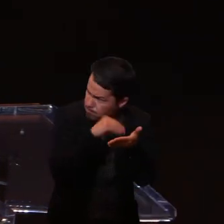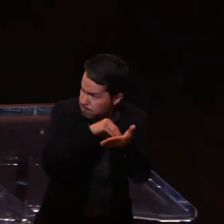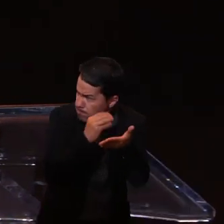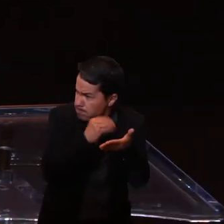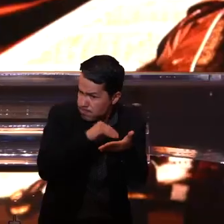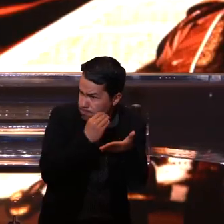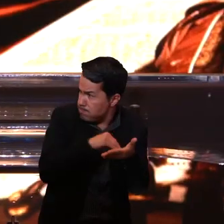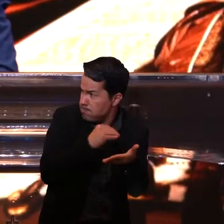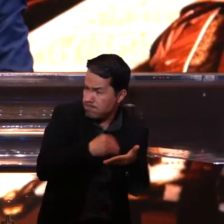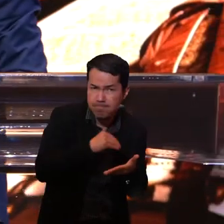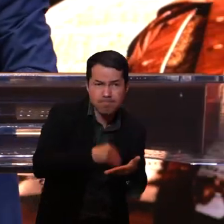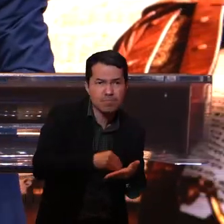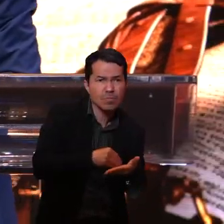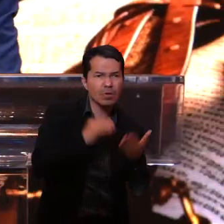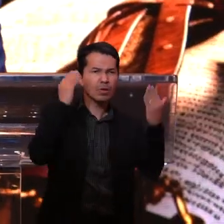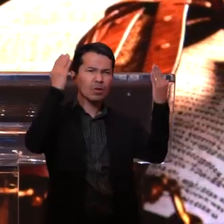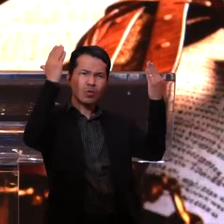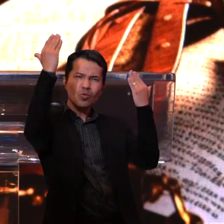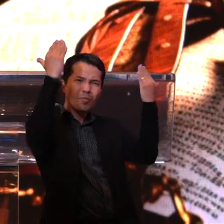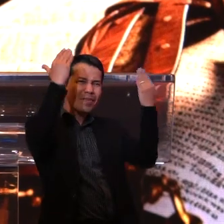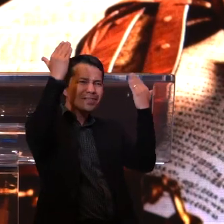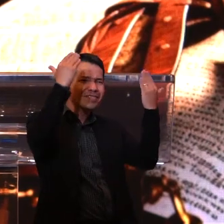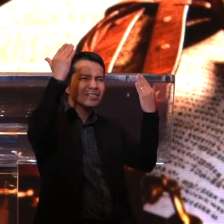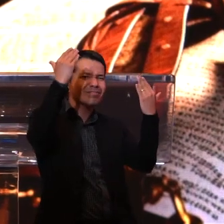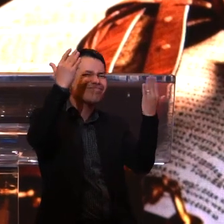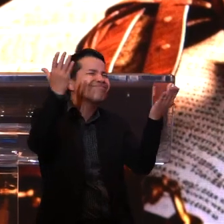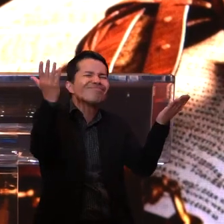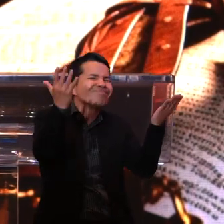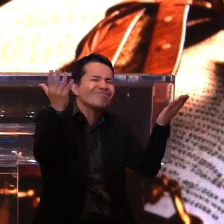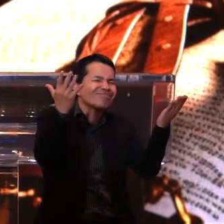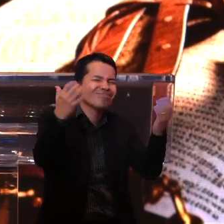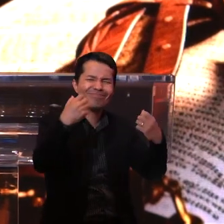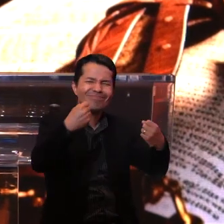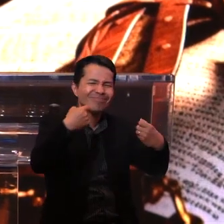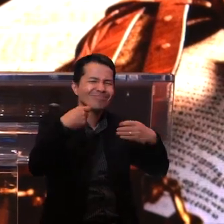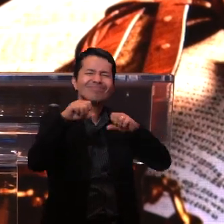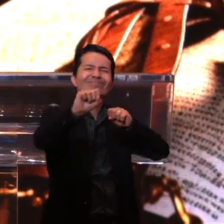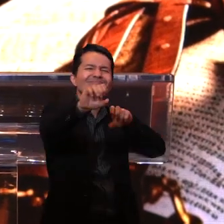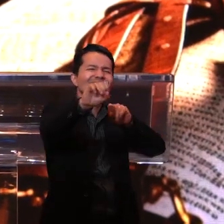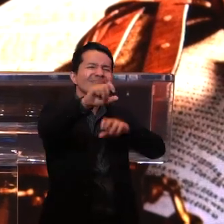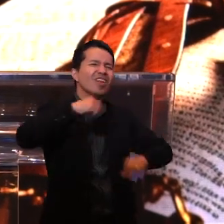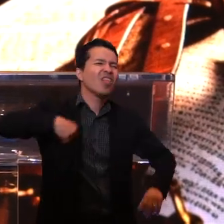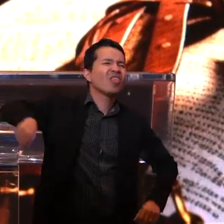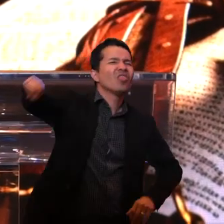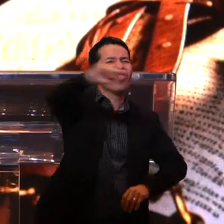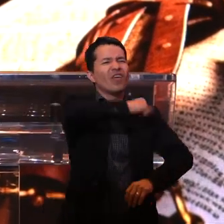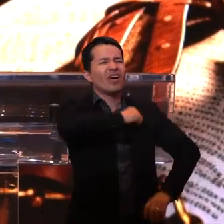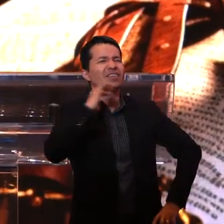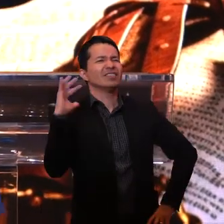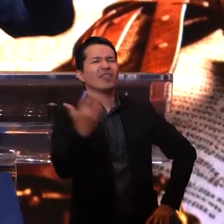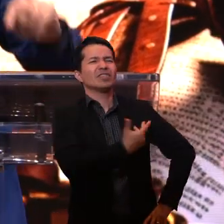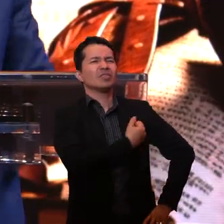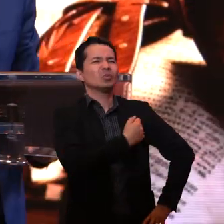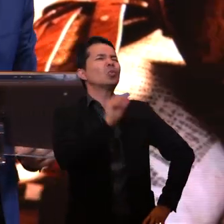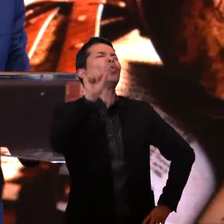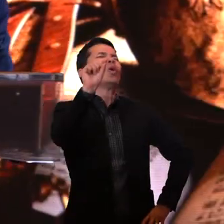essa figura de linguagem pode nos ensinar a respeito da nossa salvação? Em primeiro